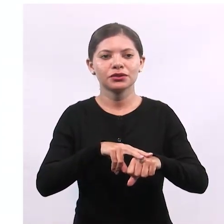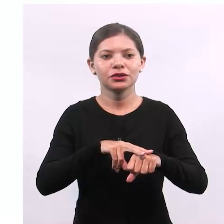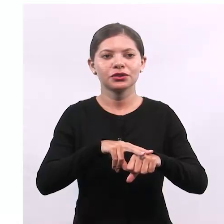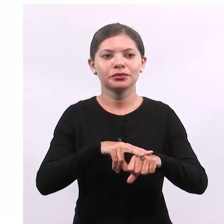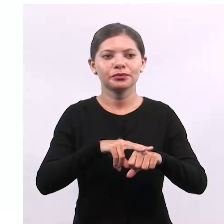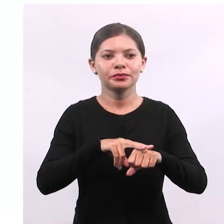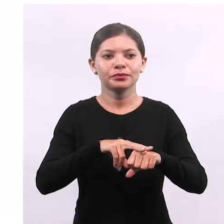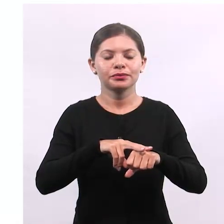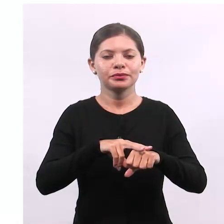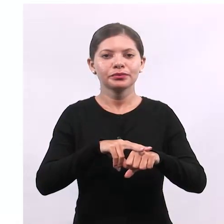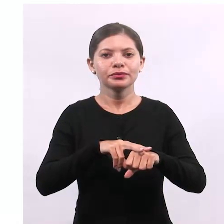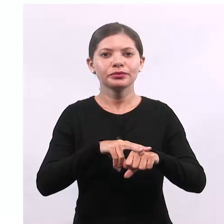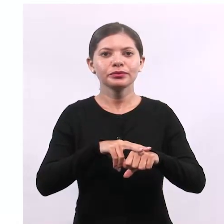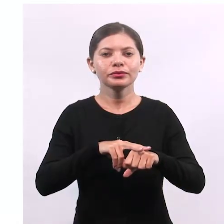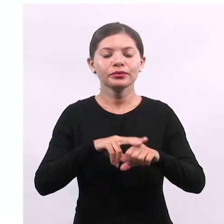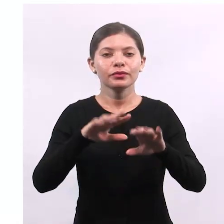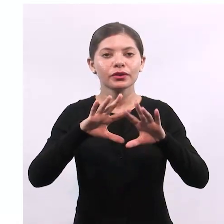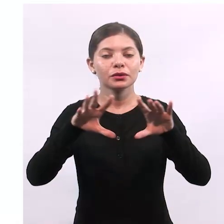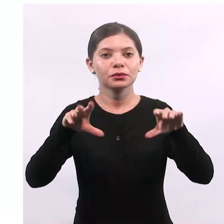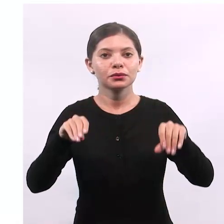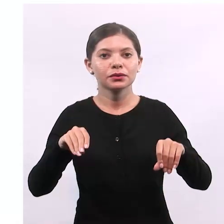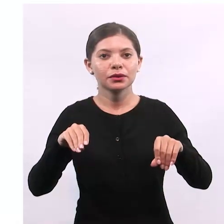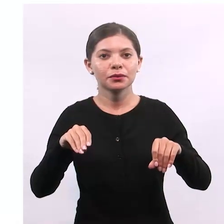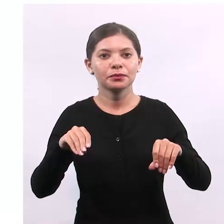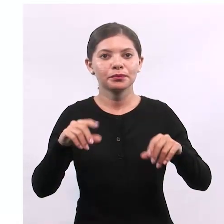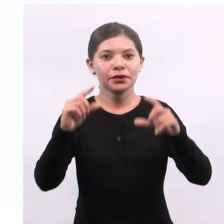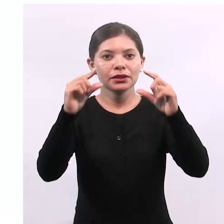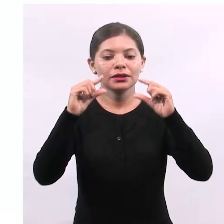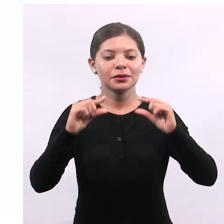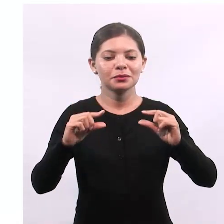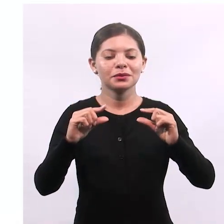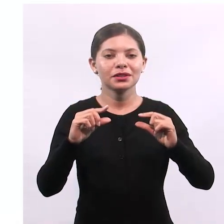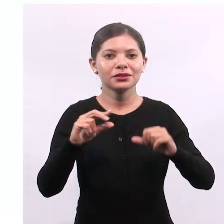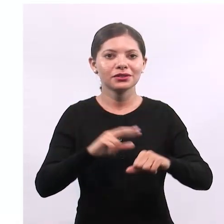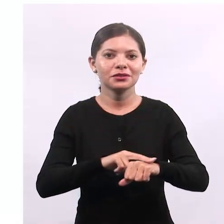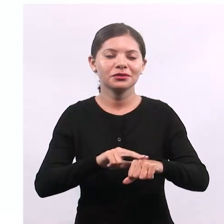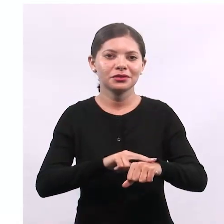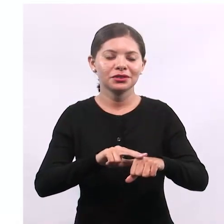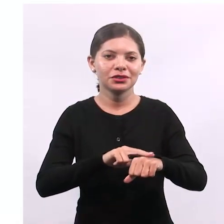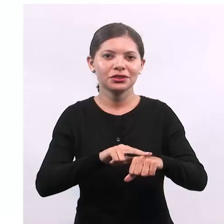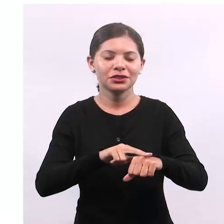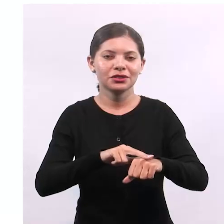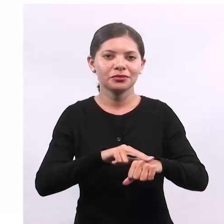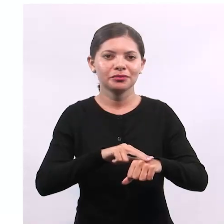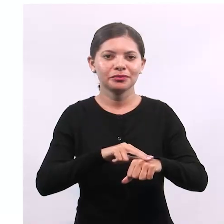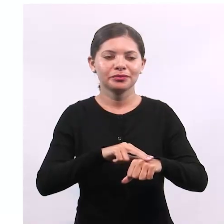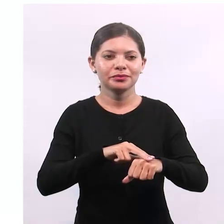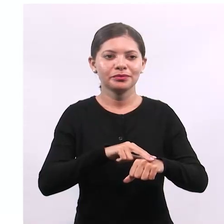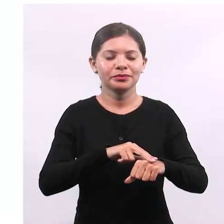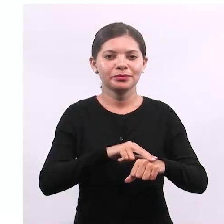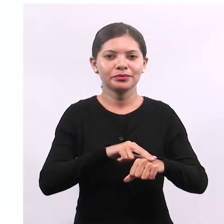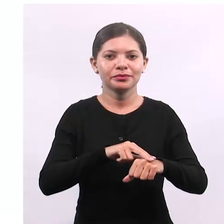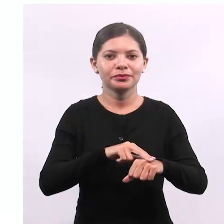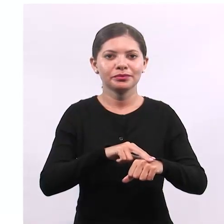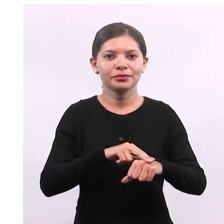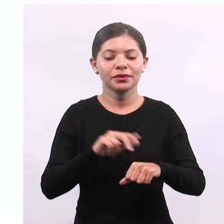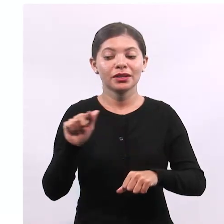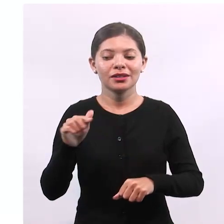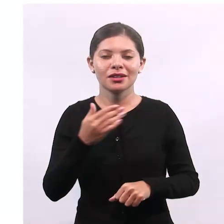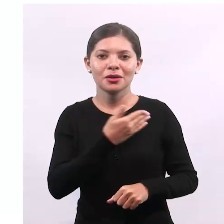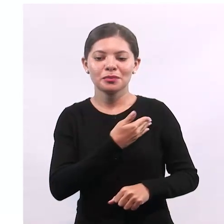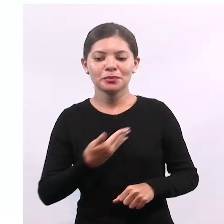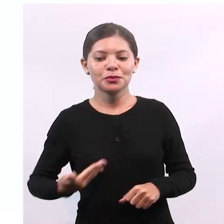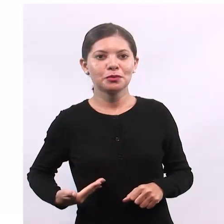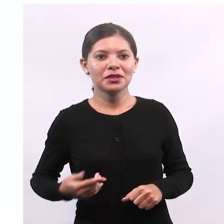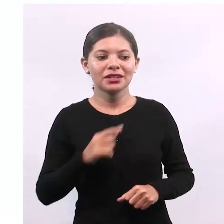total em verde claro eu tenho lá pública e em relação a privada